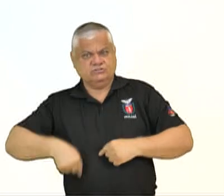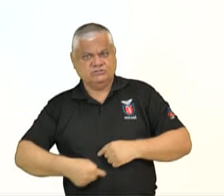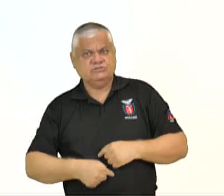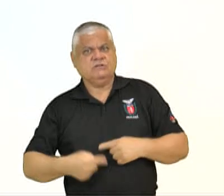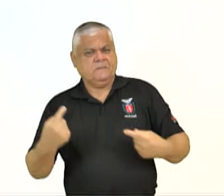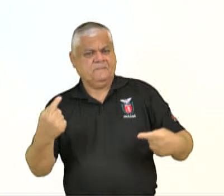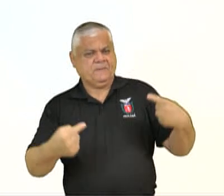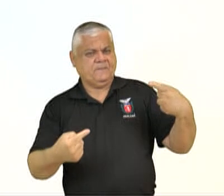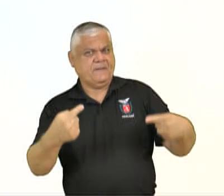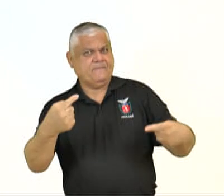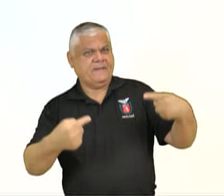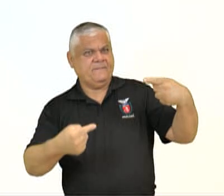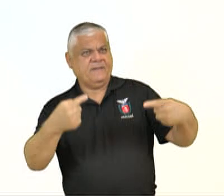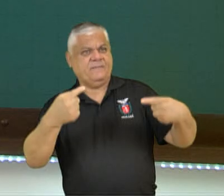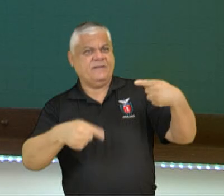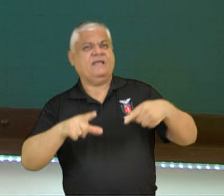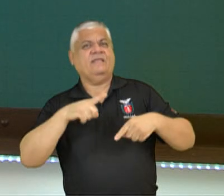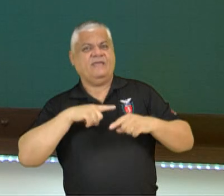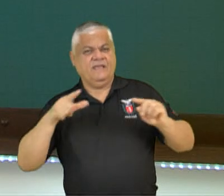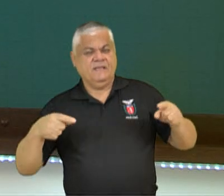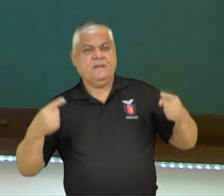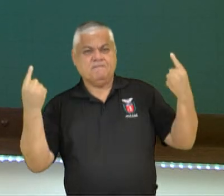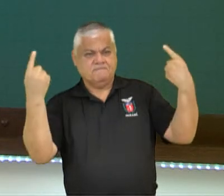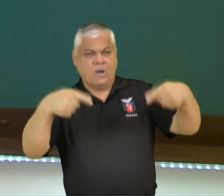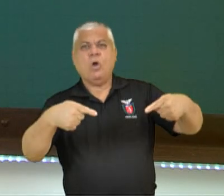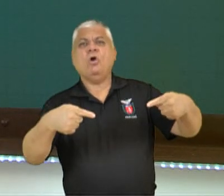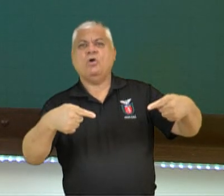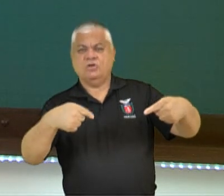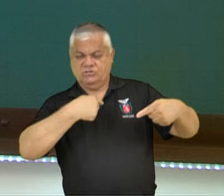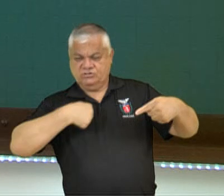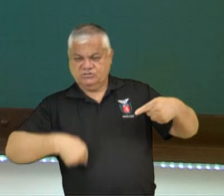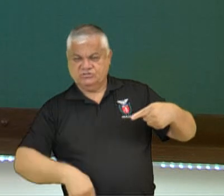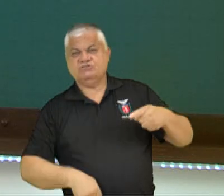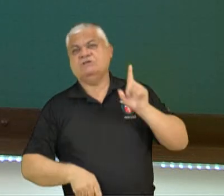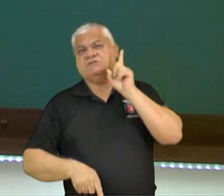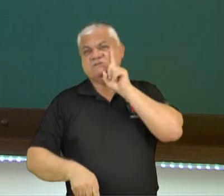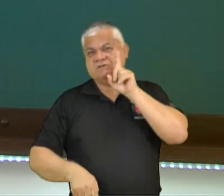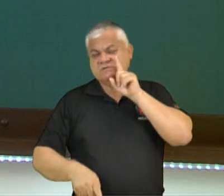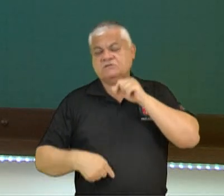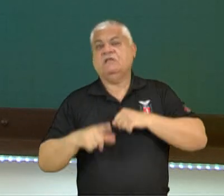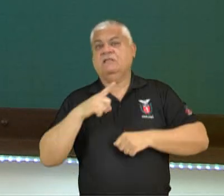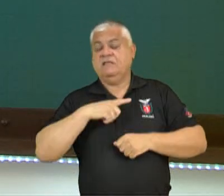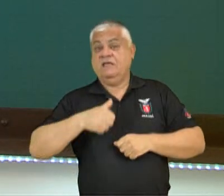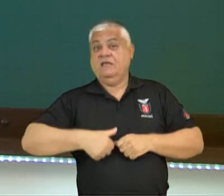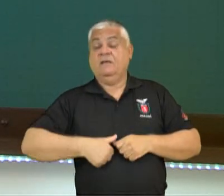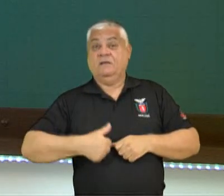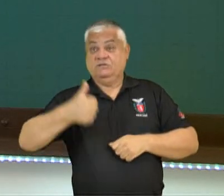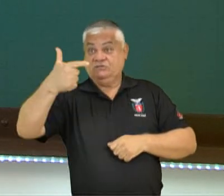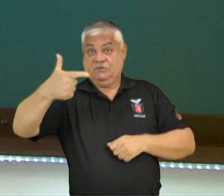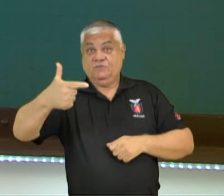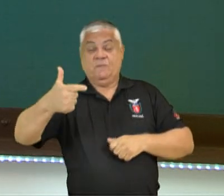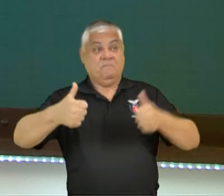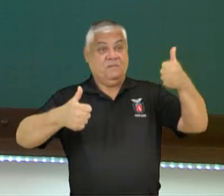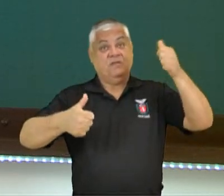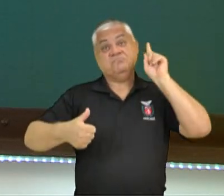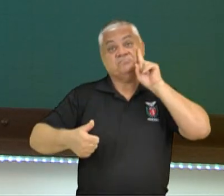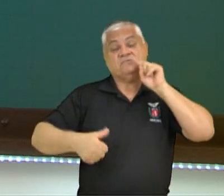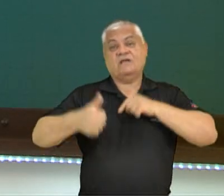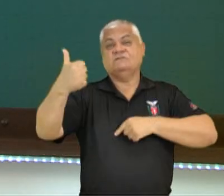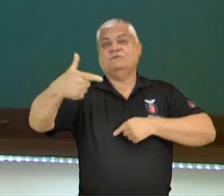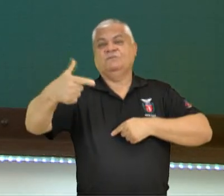Unidos tenham ali um confronto com a China, né? A China então é a segunda maior potência econômica hoje em dia